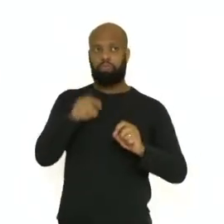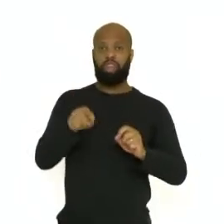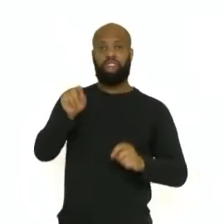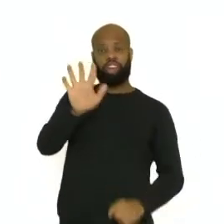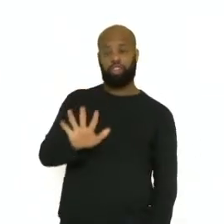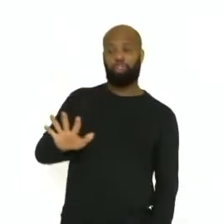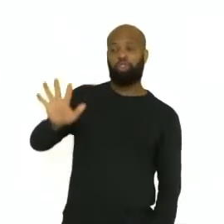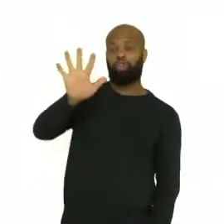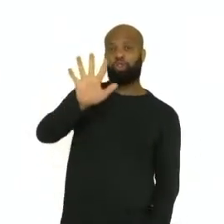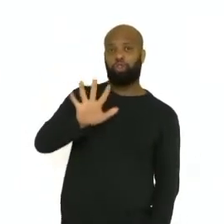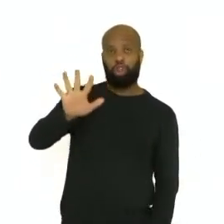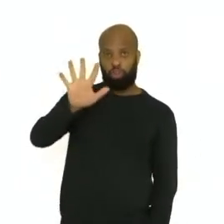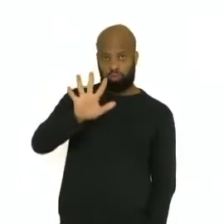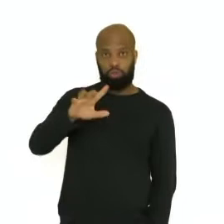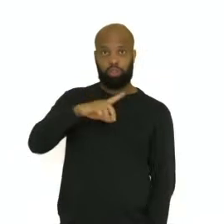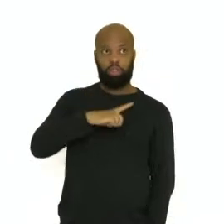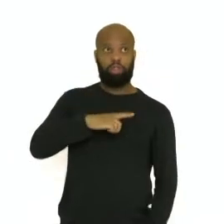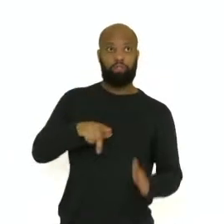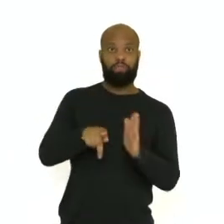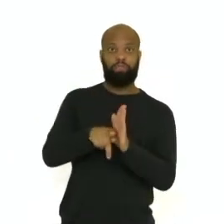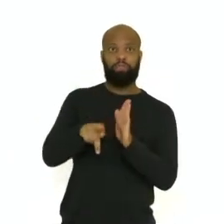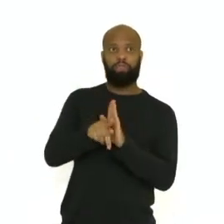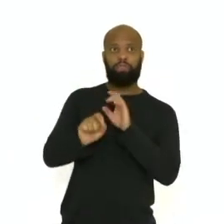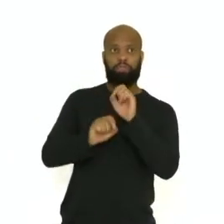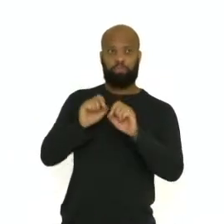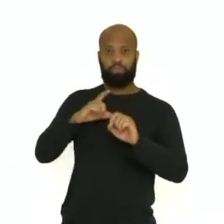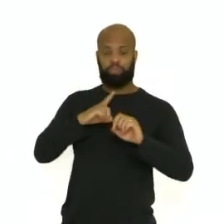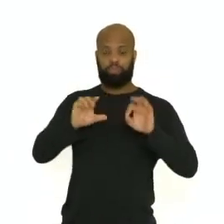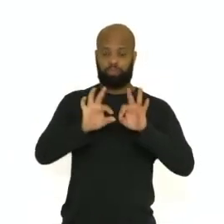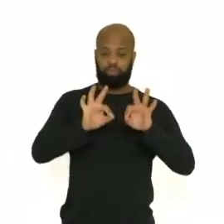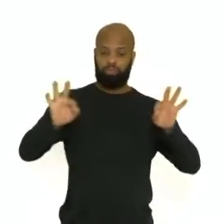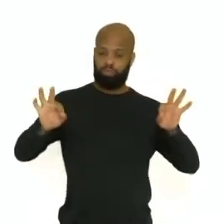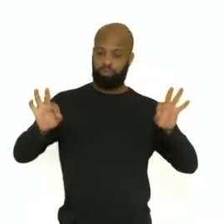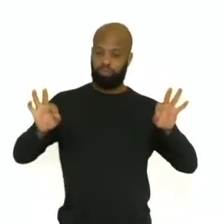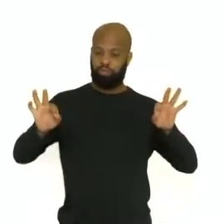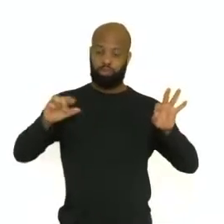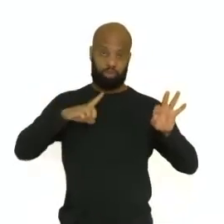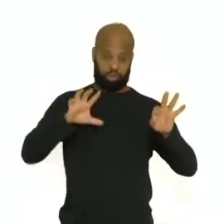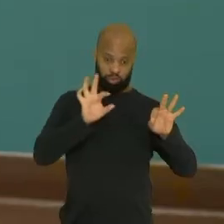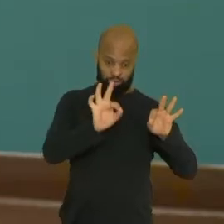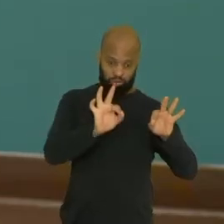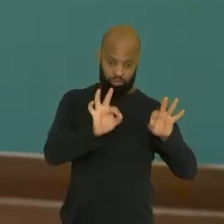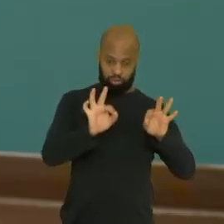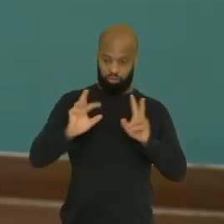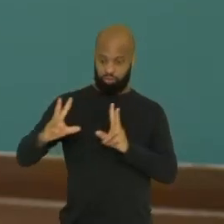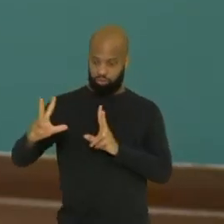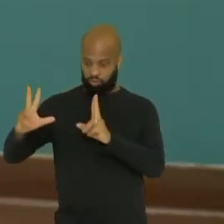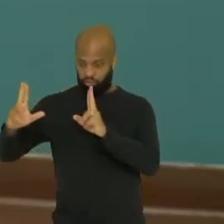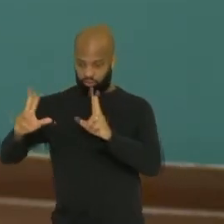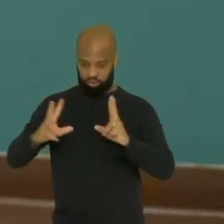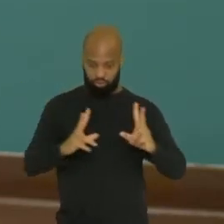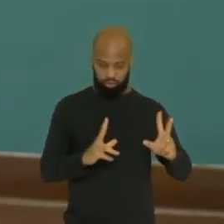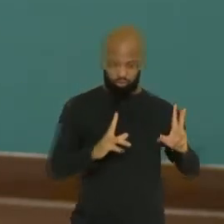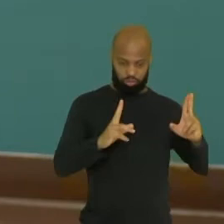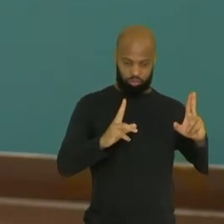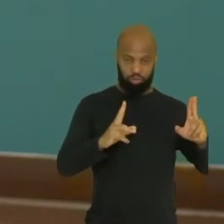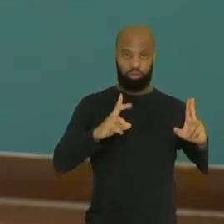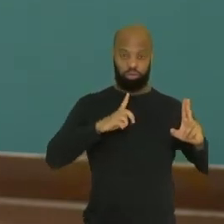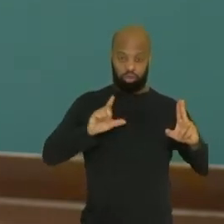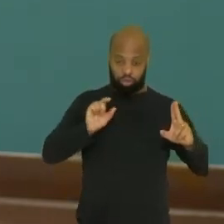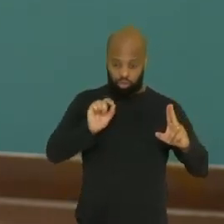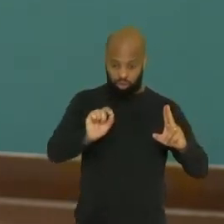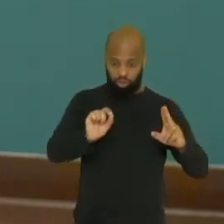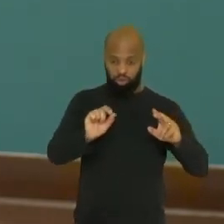região, convexa ou não, do plano delimitada por duas semirretas de mesma origem. Então vamos traduzir isso aqui.